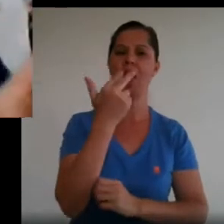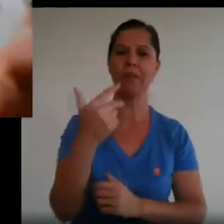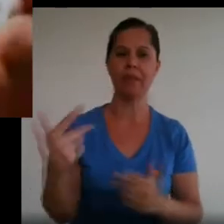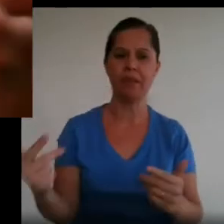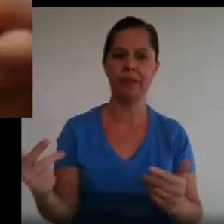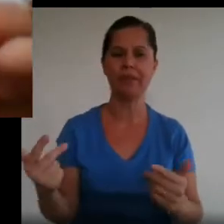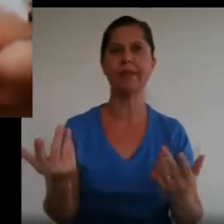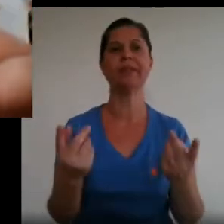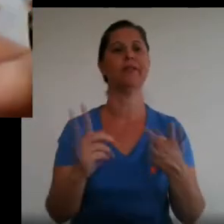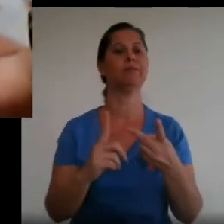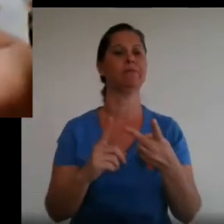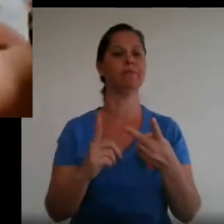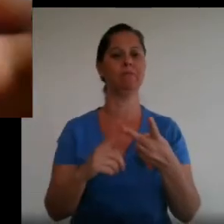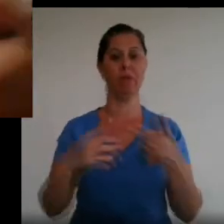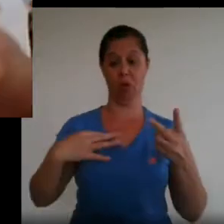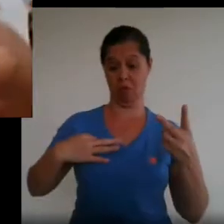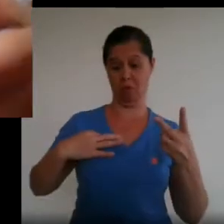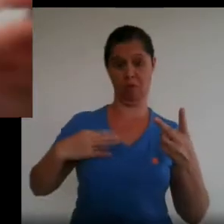alimentação,